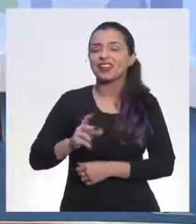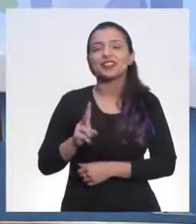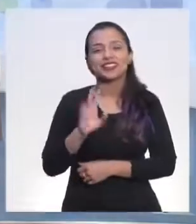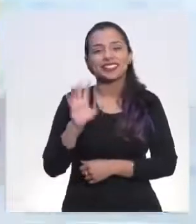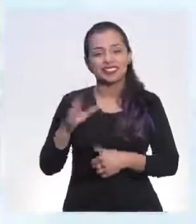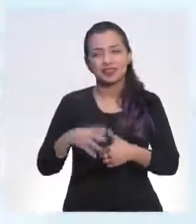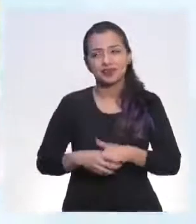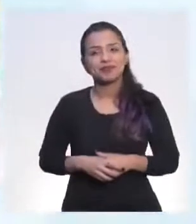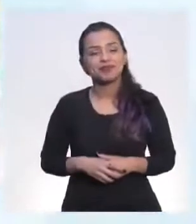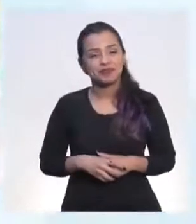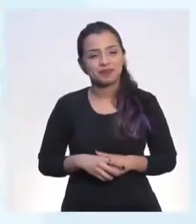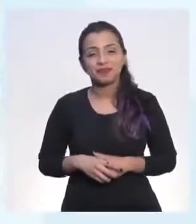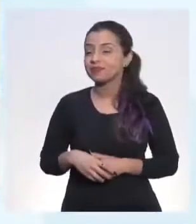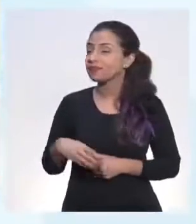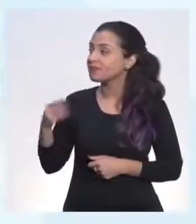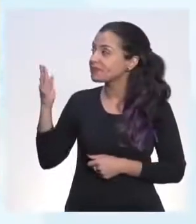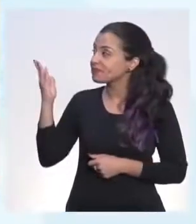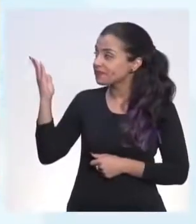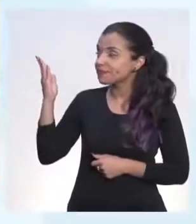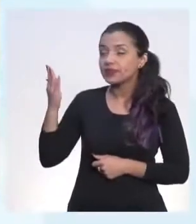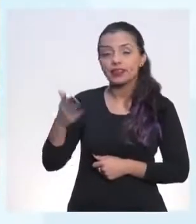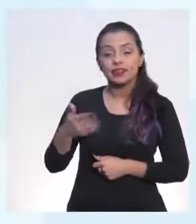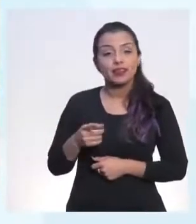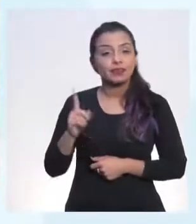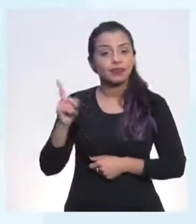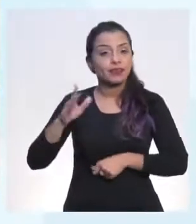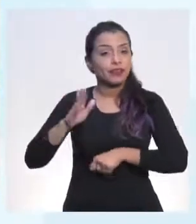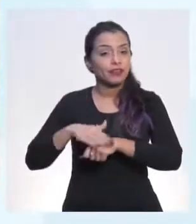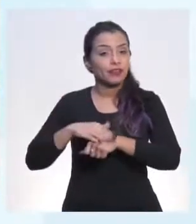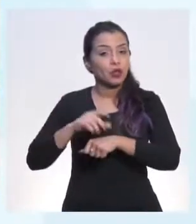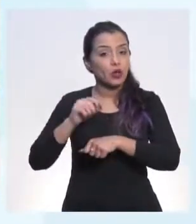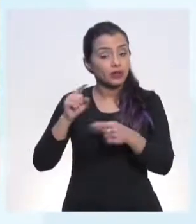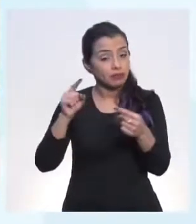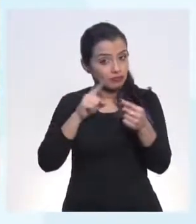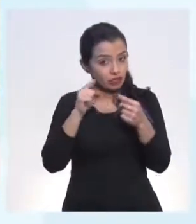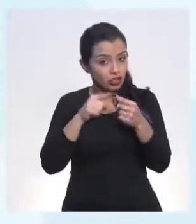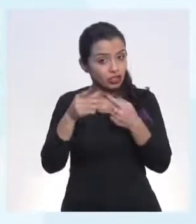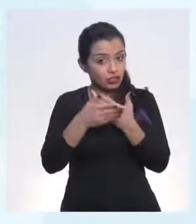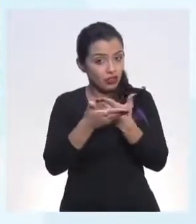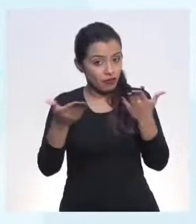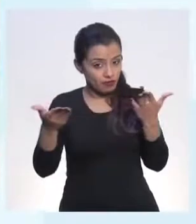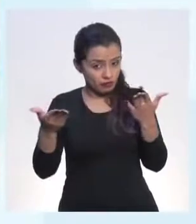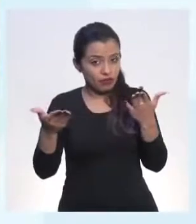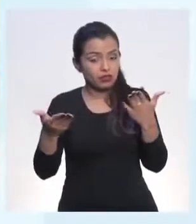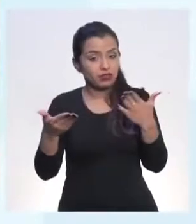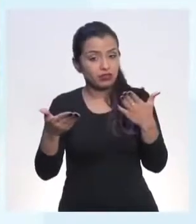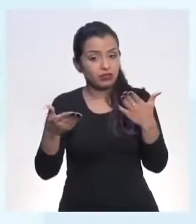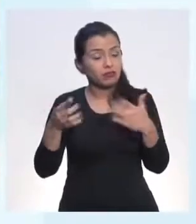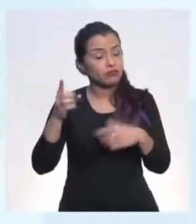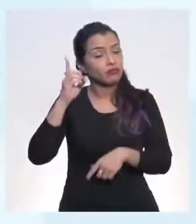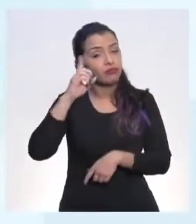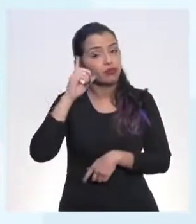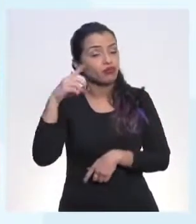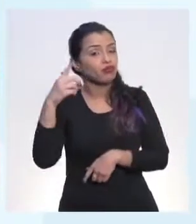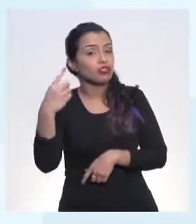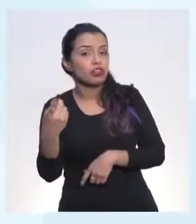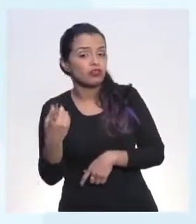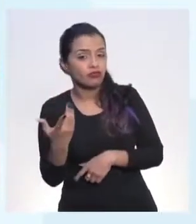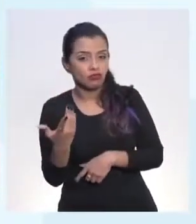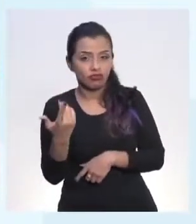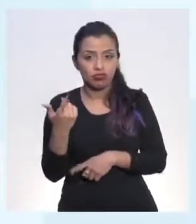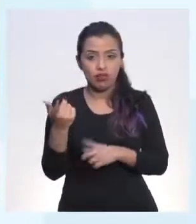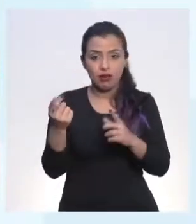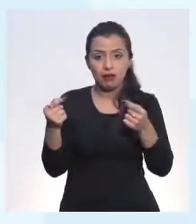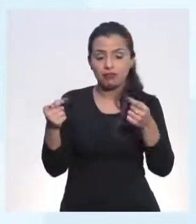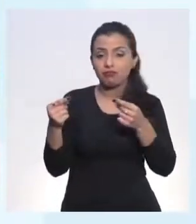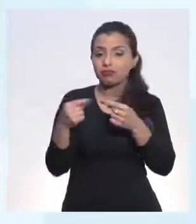primeira situação, nós vamos fazer então essa atividade, que é a missão de vocês aí ao longo dessa continuação dessa